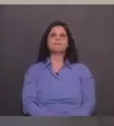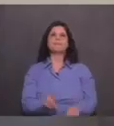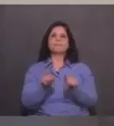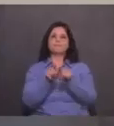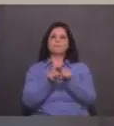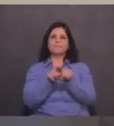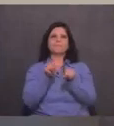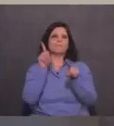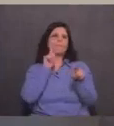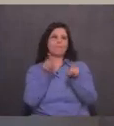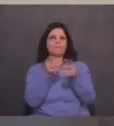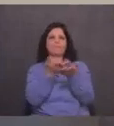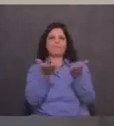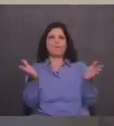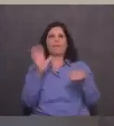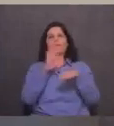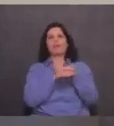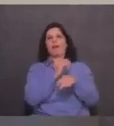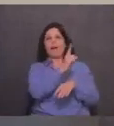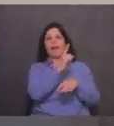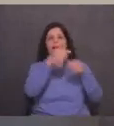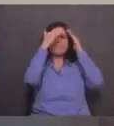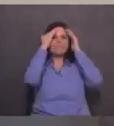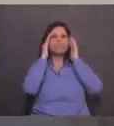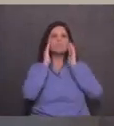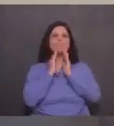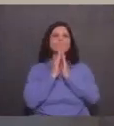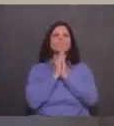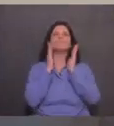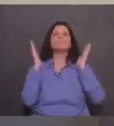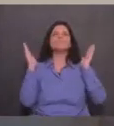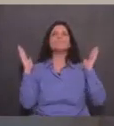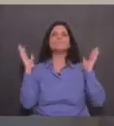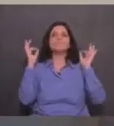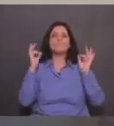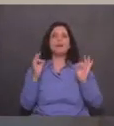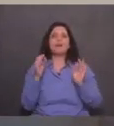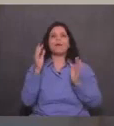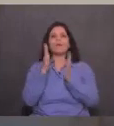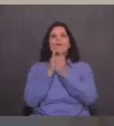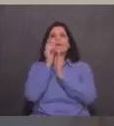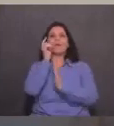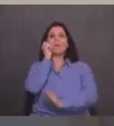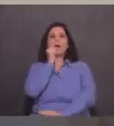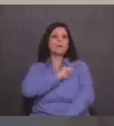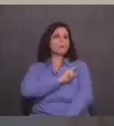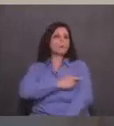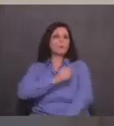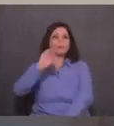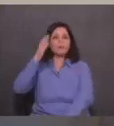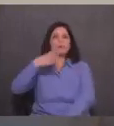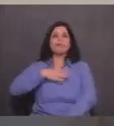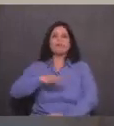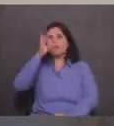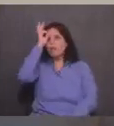Irmãs e irmãos, por intercessão da Virgem cheia de graça, que Deus Pai Todo-Poderoso quis que fosse a honra